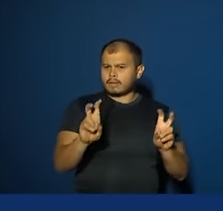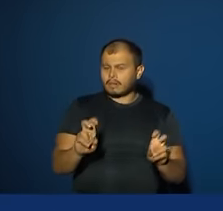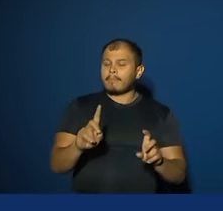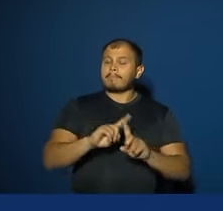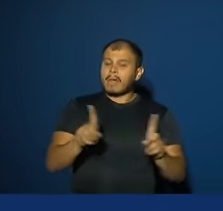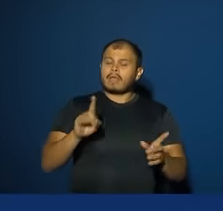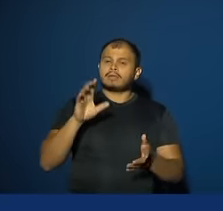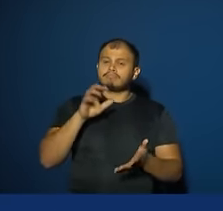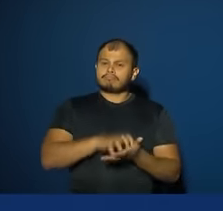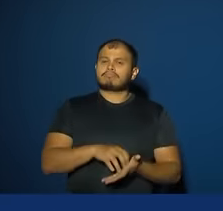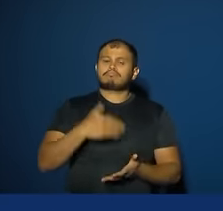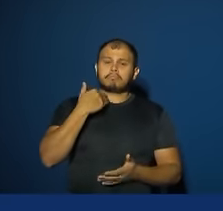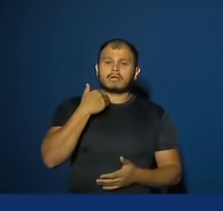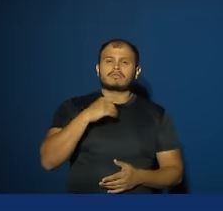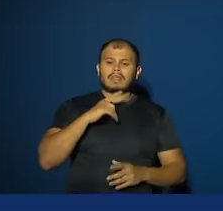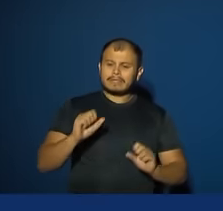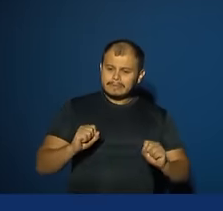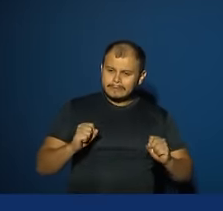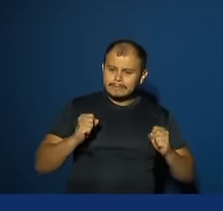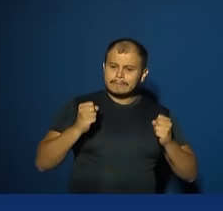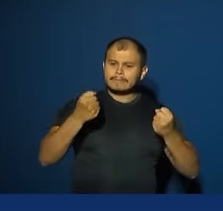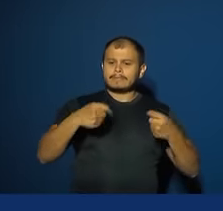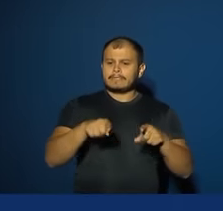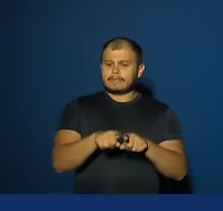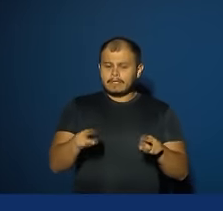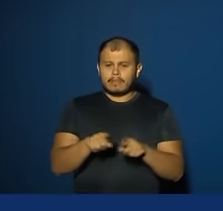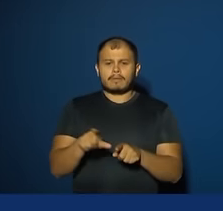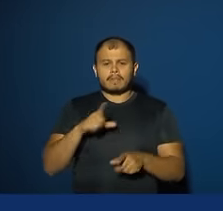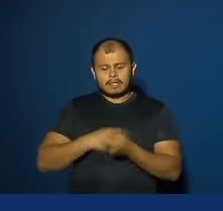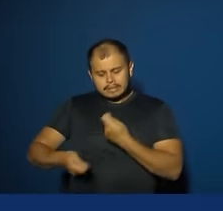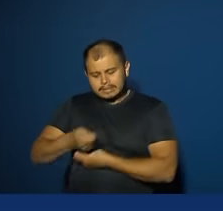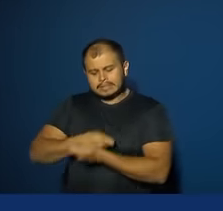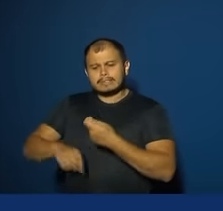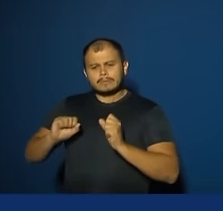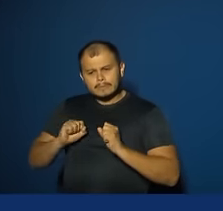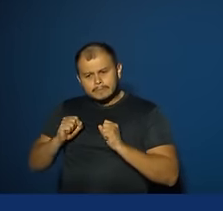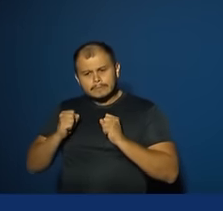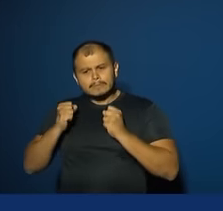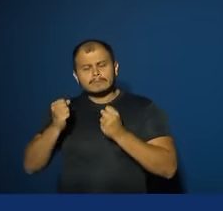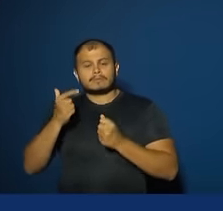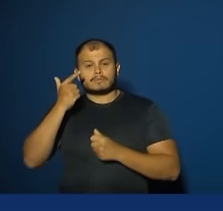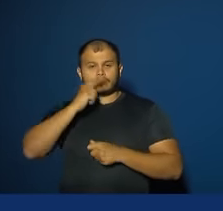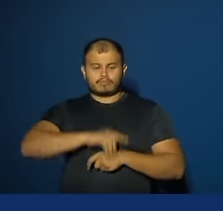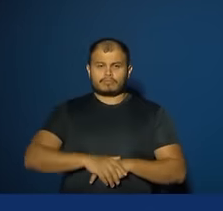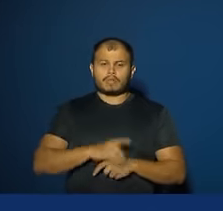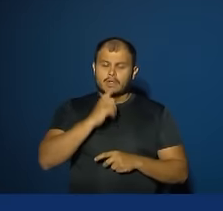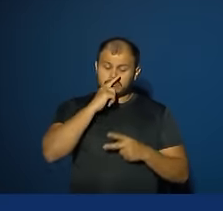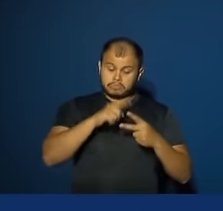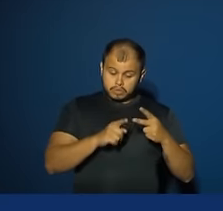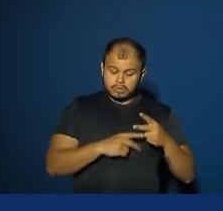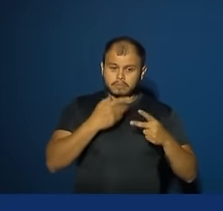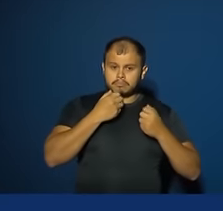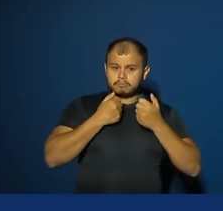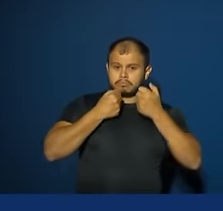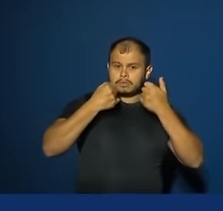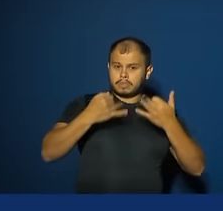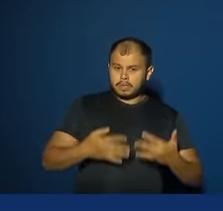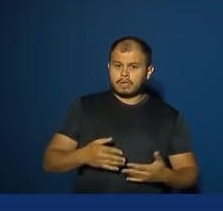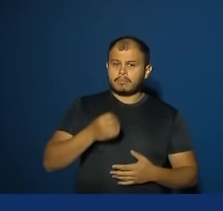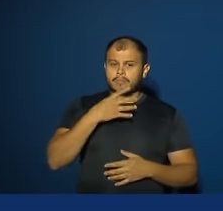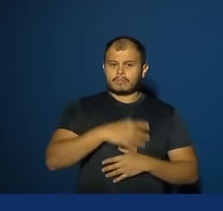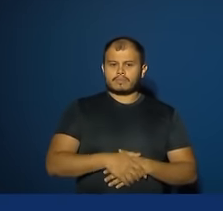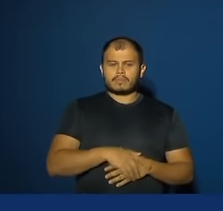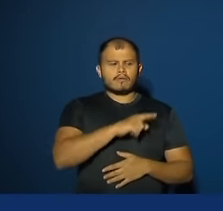inflação assim como a fazenda tem que fazer o máximo na meta fiscal achei muito importante essas duas declarações quanto você perde de